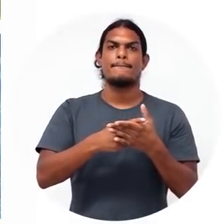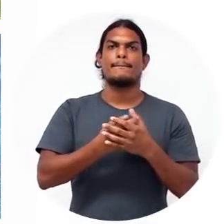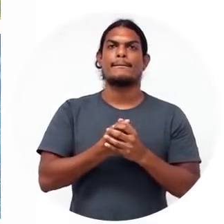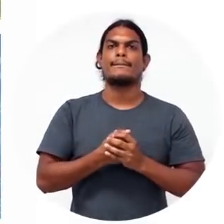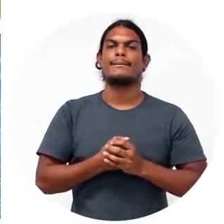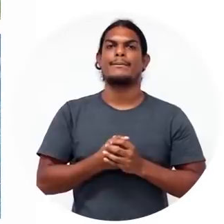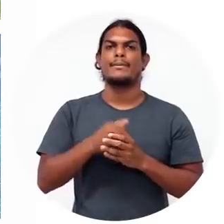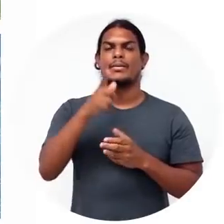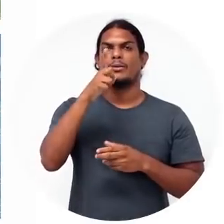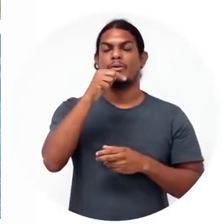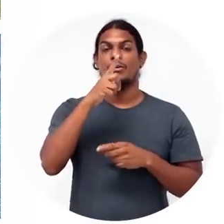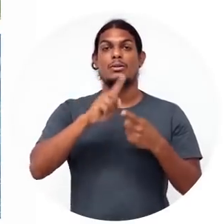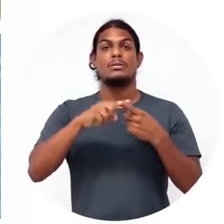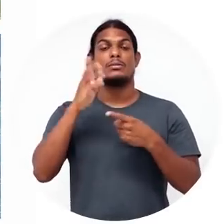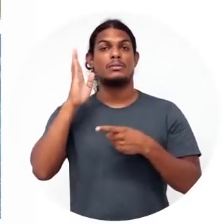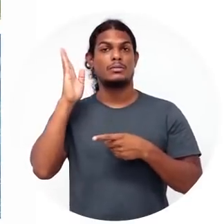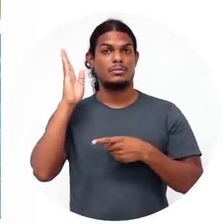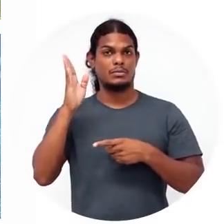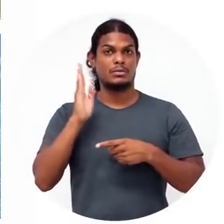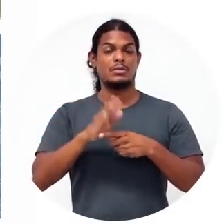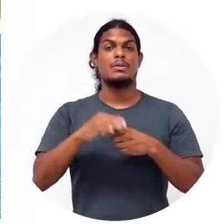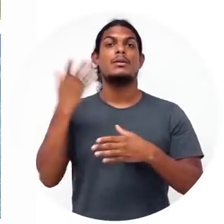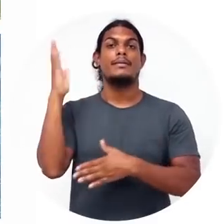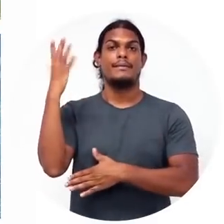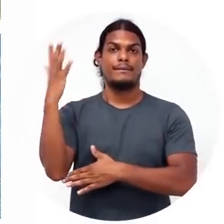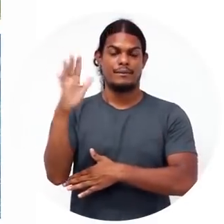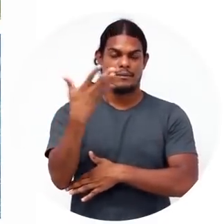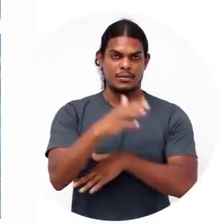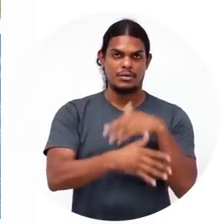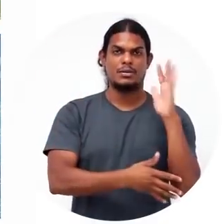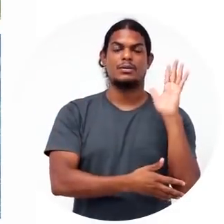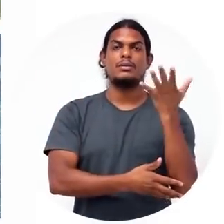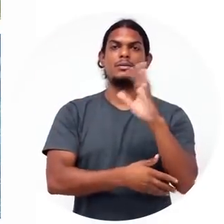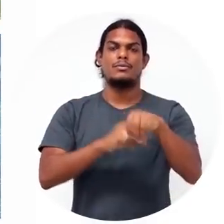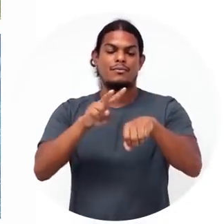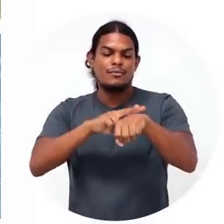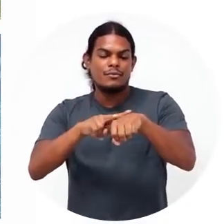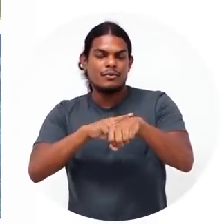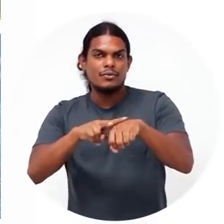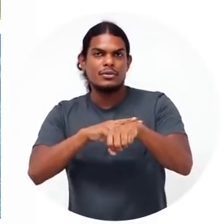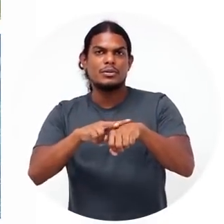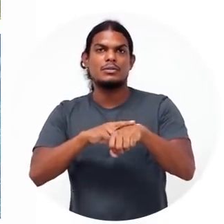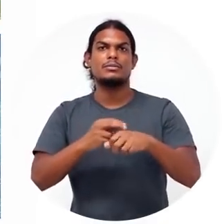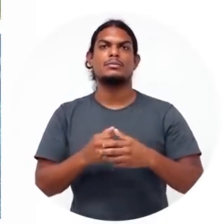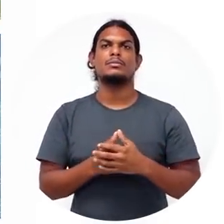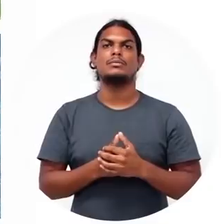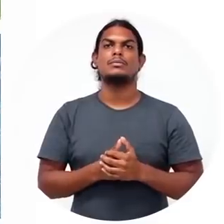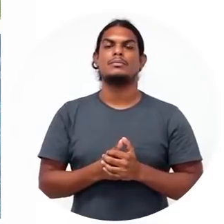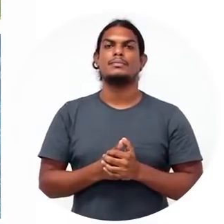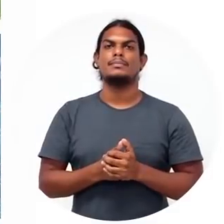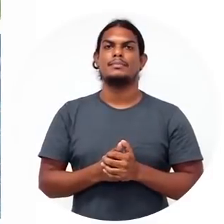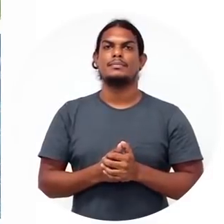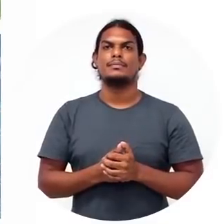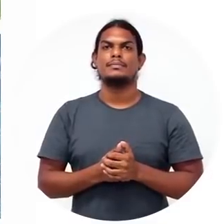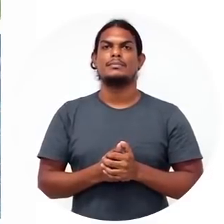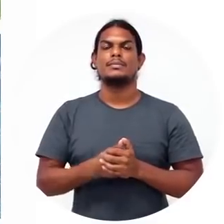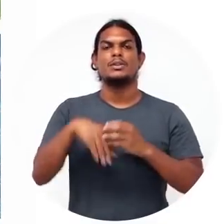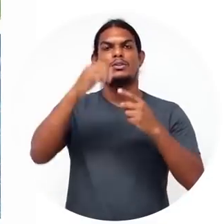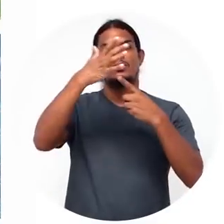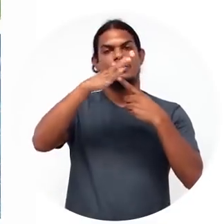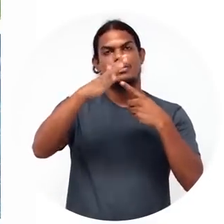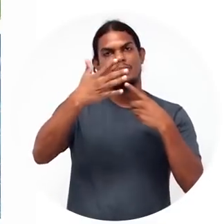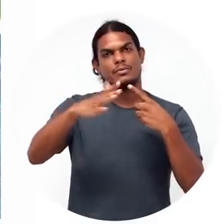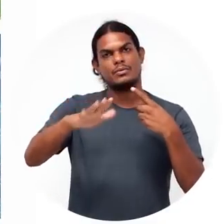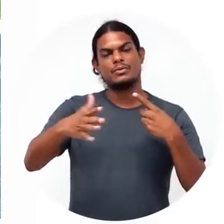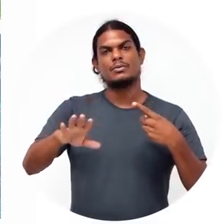E essa daqui de cima que mostra uma floresta, que vai desde o tom mais escuro, de verde aqui na grama, até tons mais claros nas